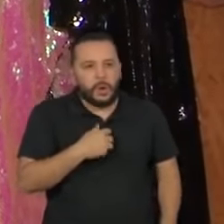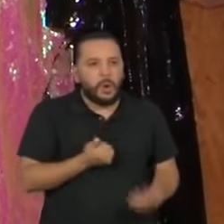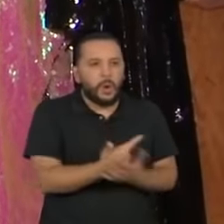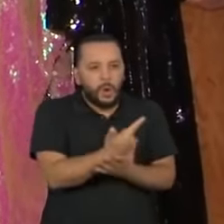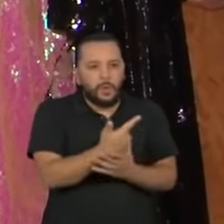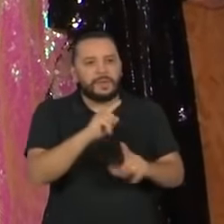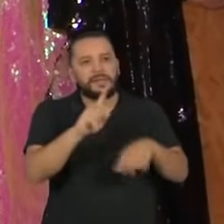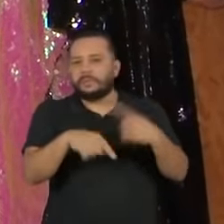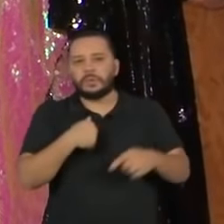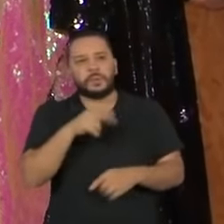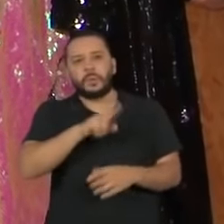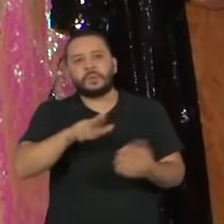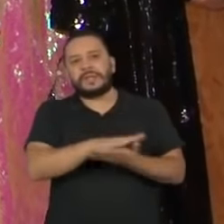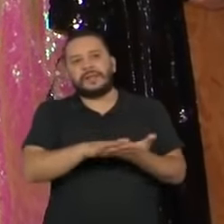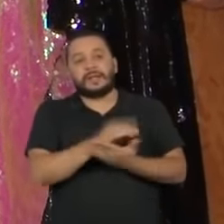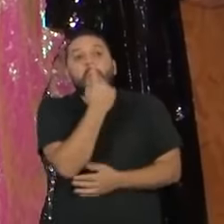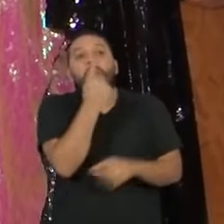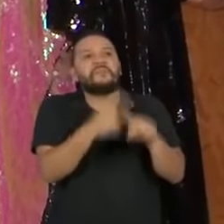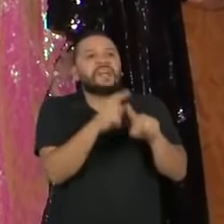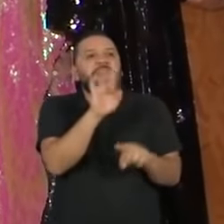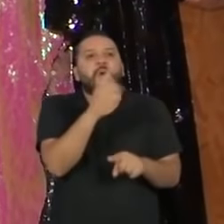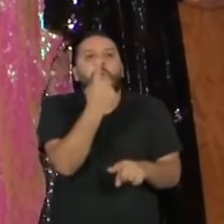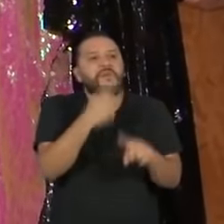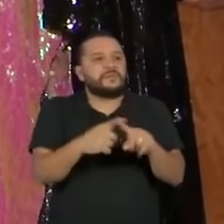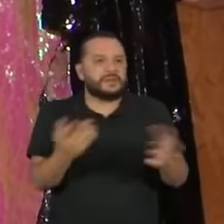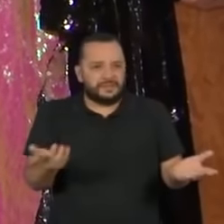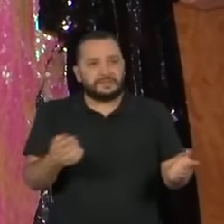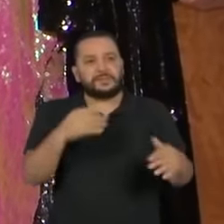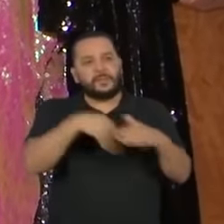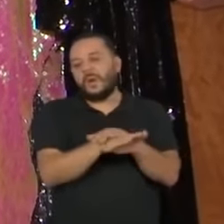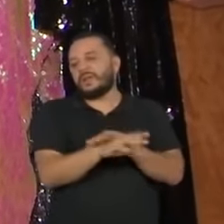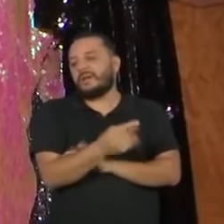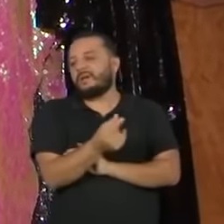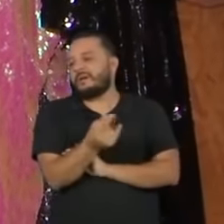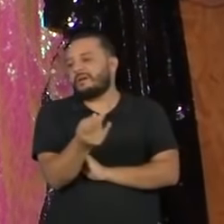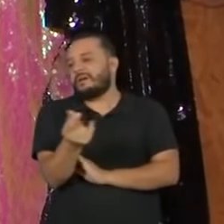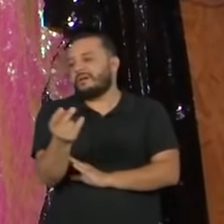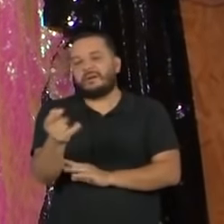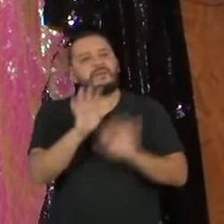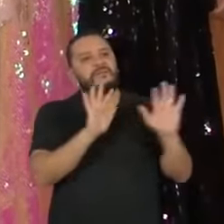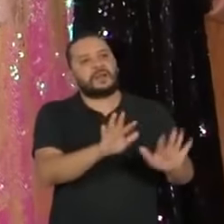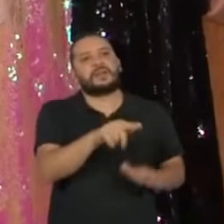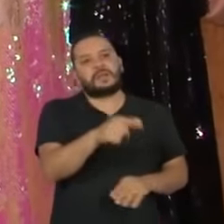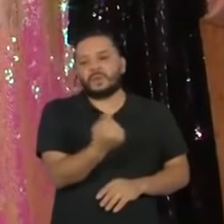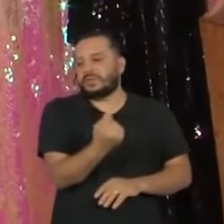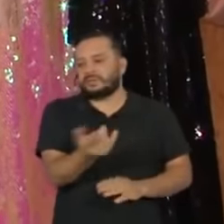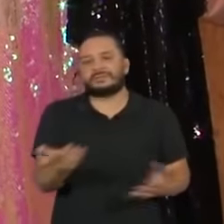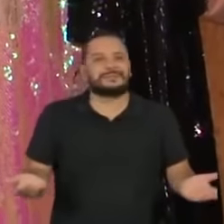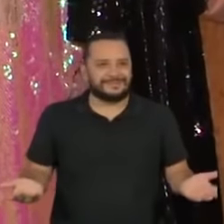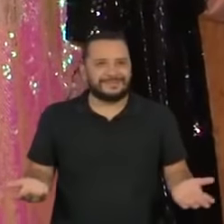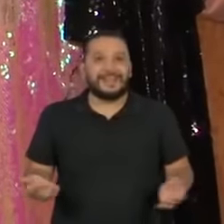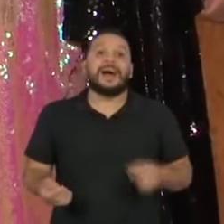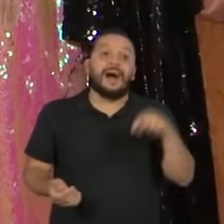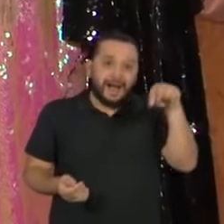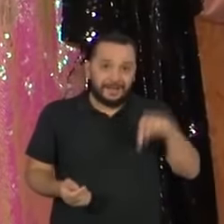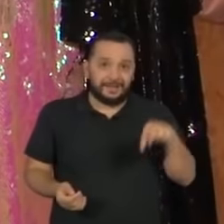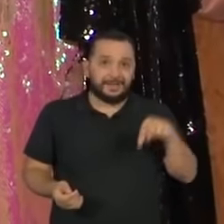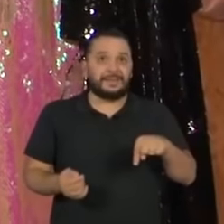evento específico e acaba usando 1 ou 2 vezes, deixando no armário e fica lá, sozinha. E aqui